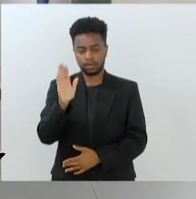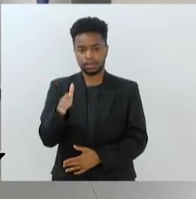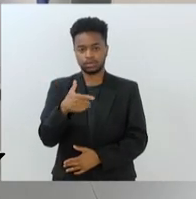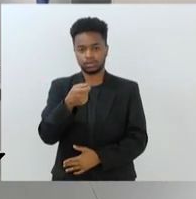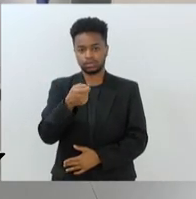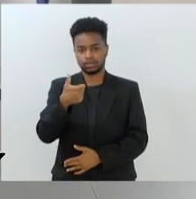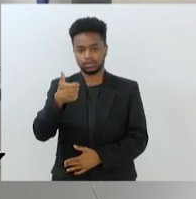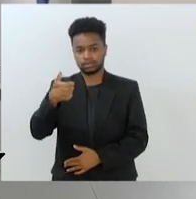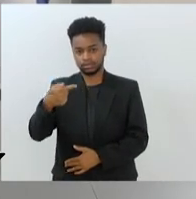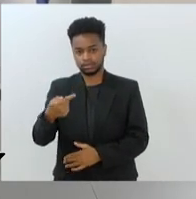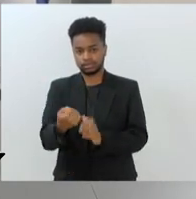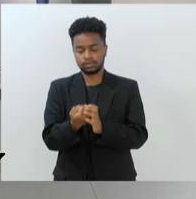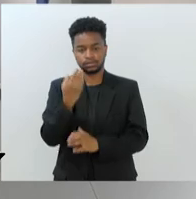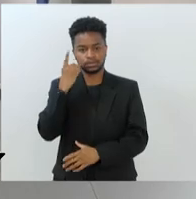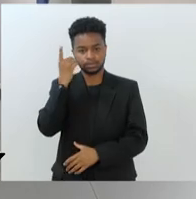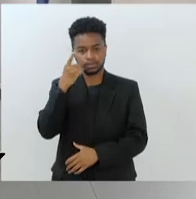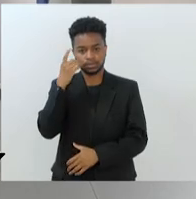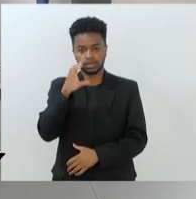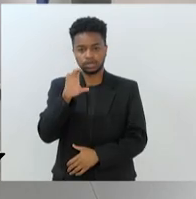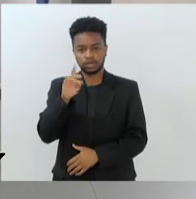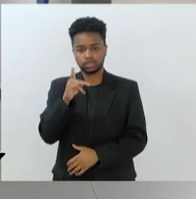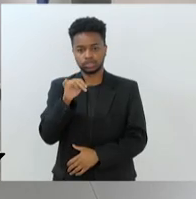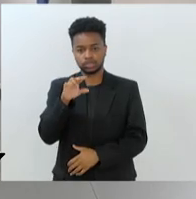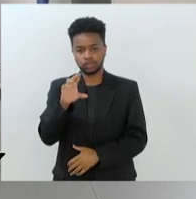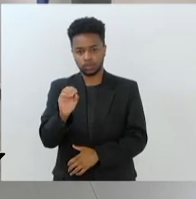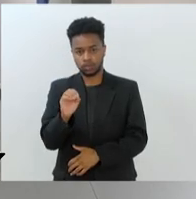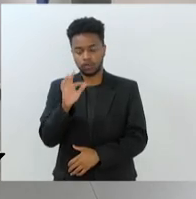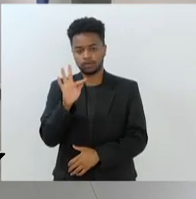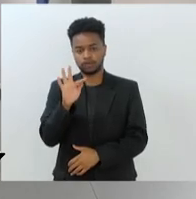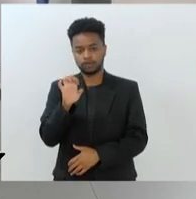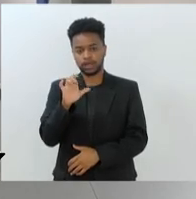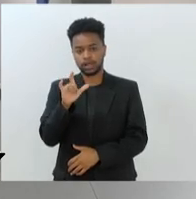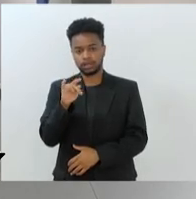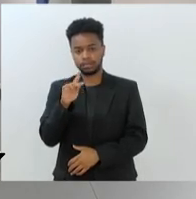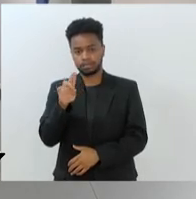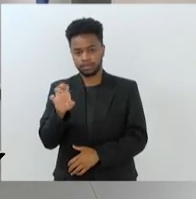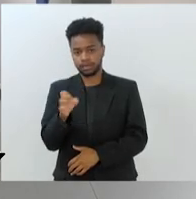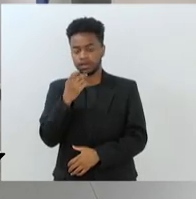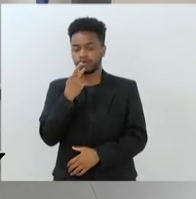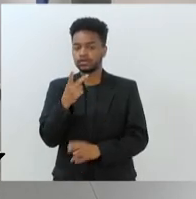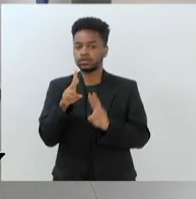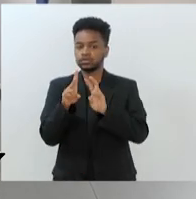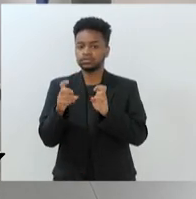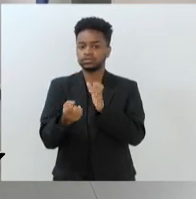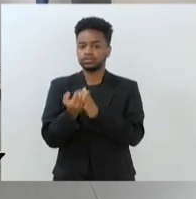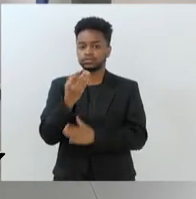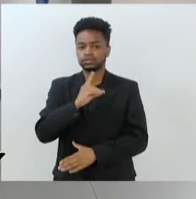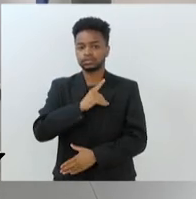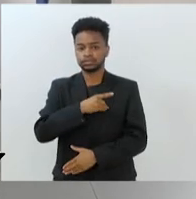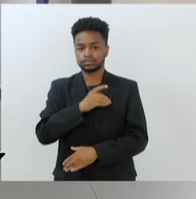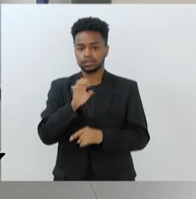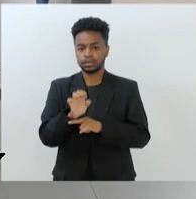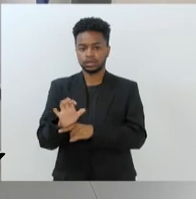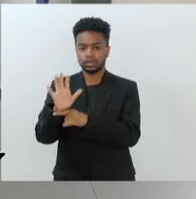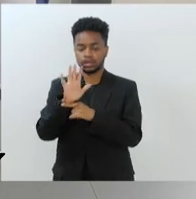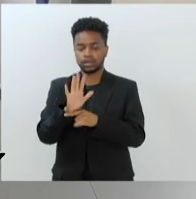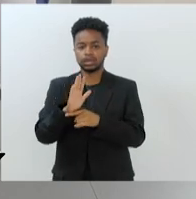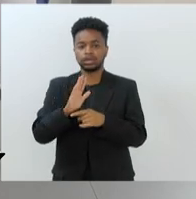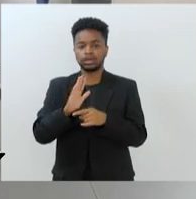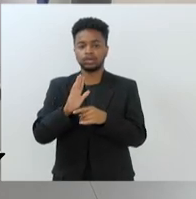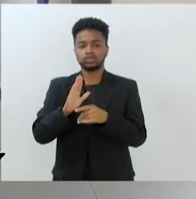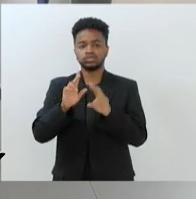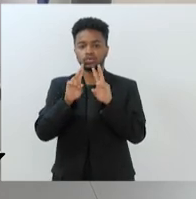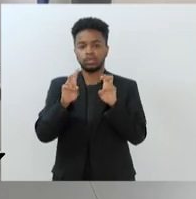2017, de autoria dos deputados Chico Machado e Felipe Soares, que dispõe sobre a criação da Delegacia Estadual de Repressão a Crimes